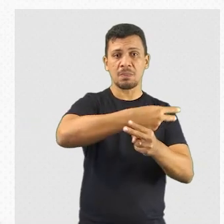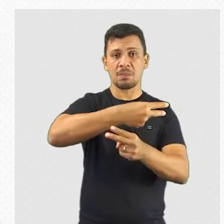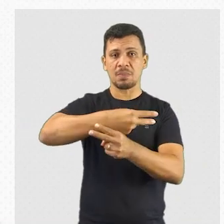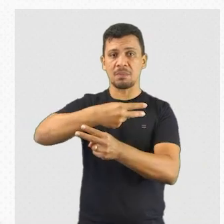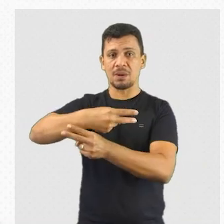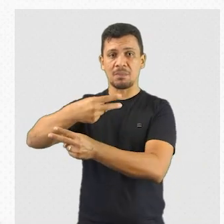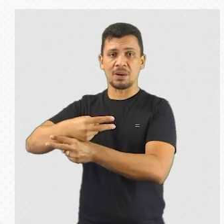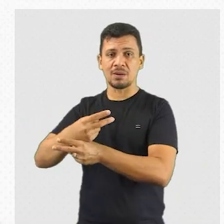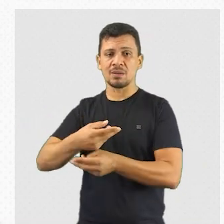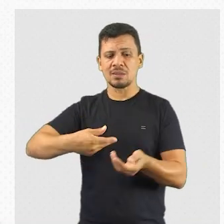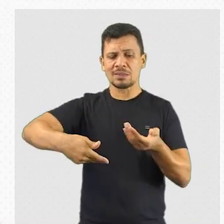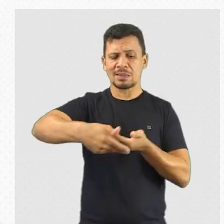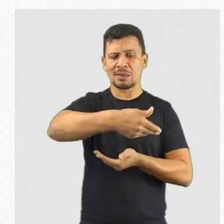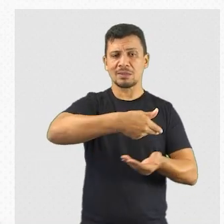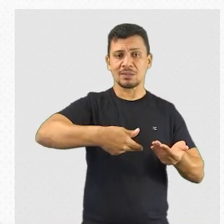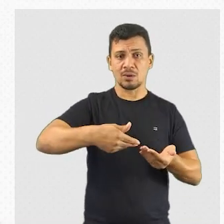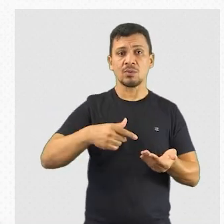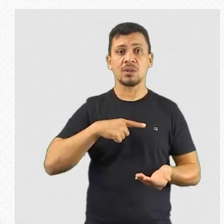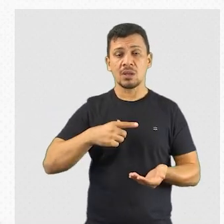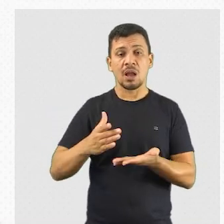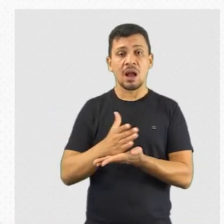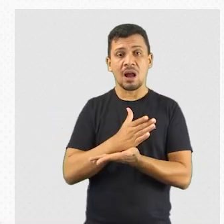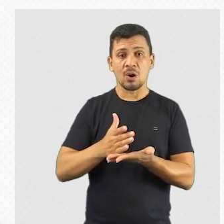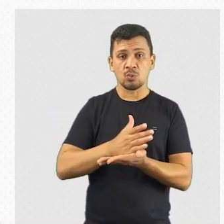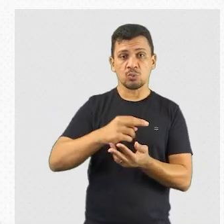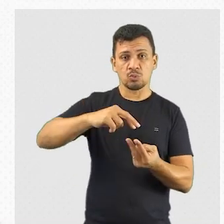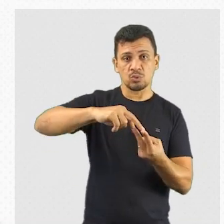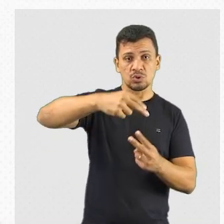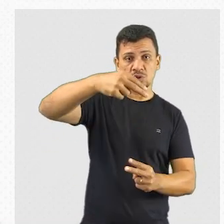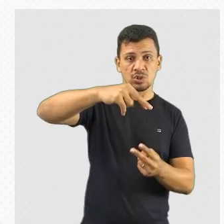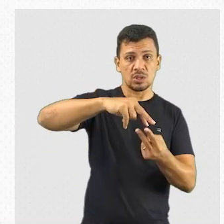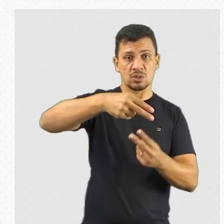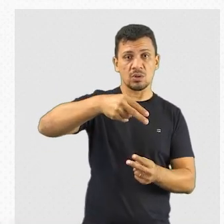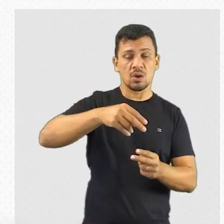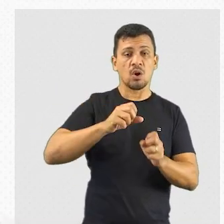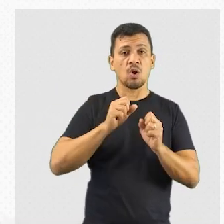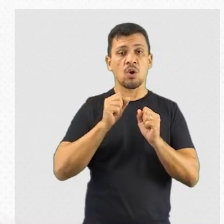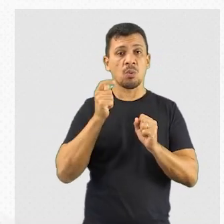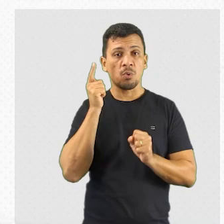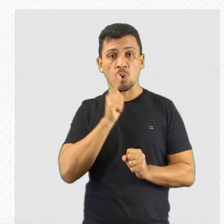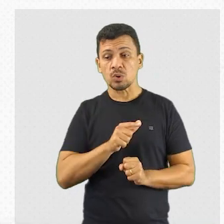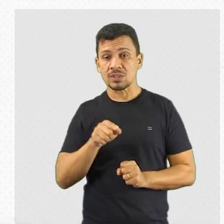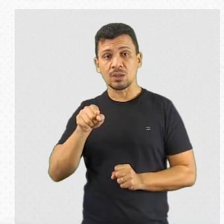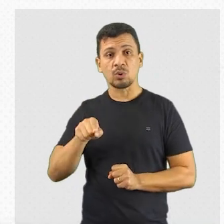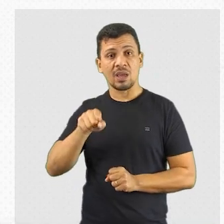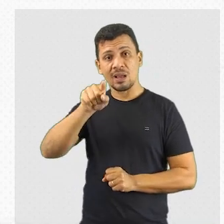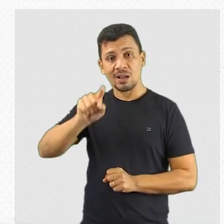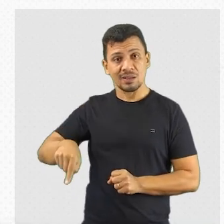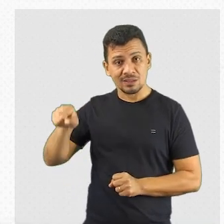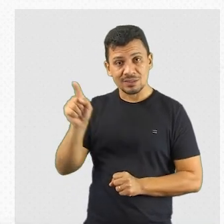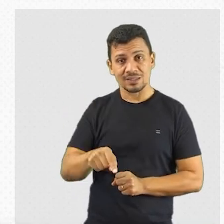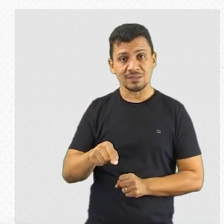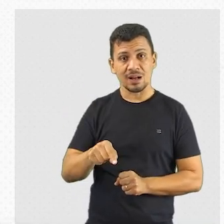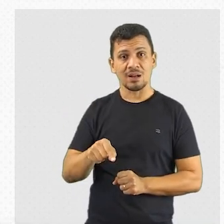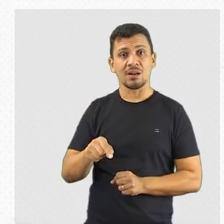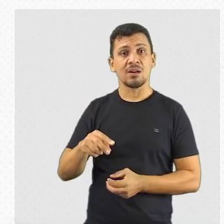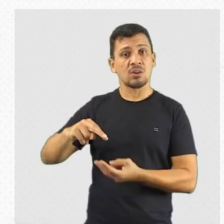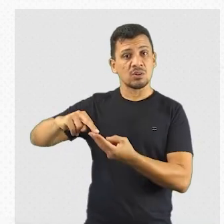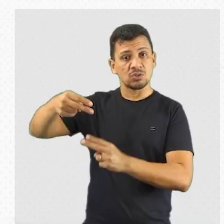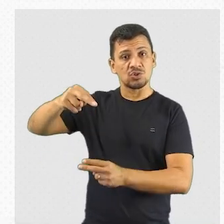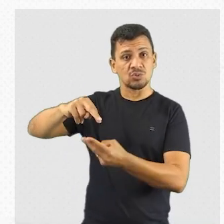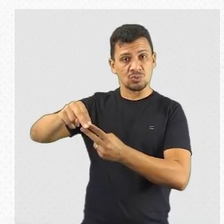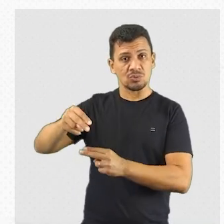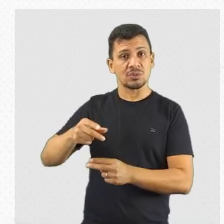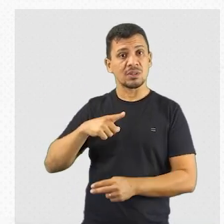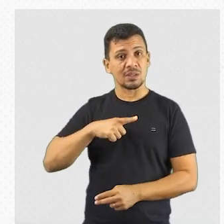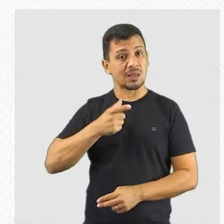interação gênica, onde alguns genes, pessoal, eles conseguem silenciar e até às vezes ativar alguns genes de